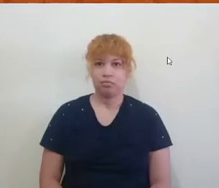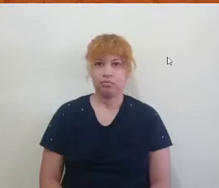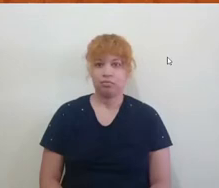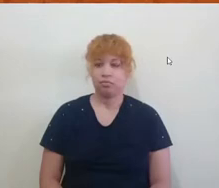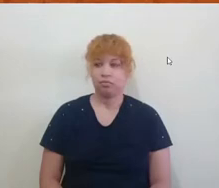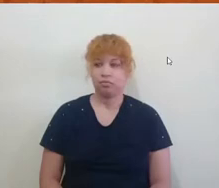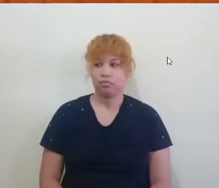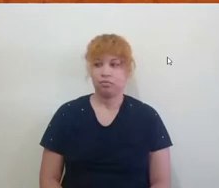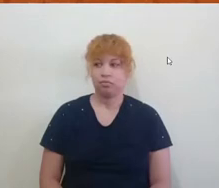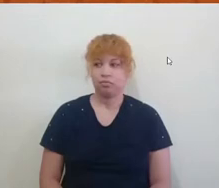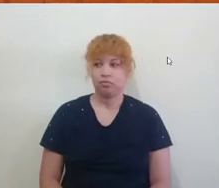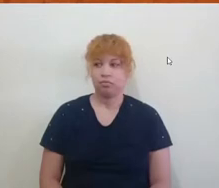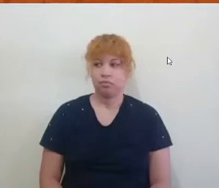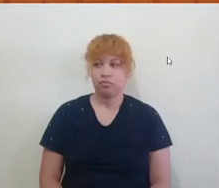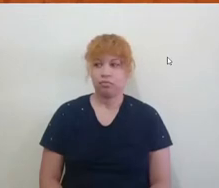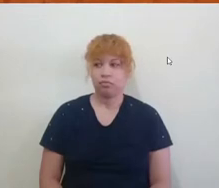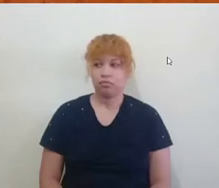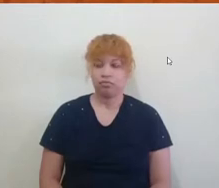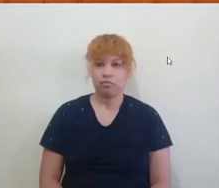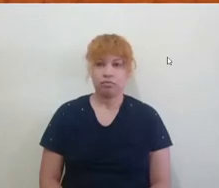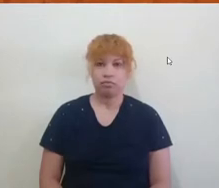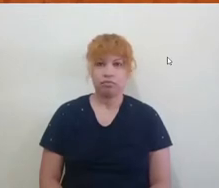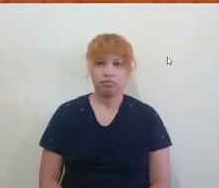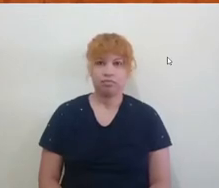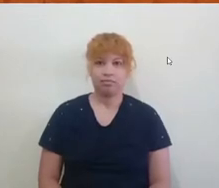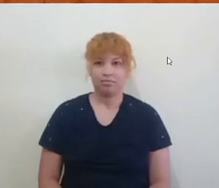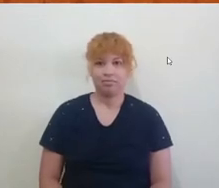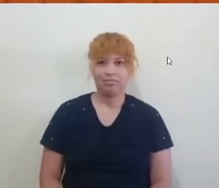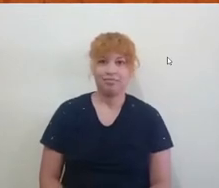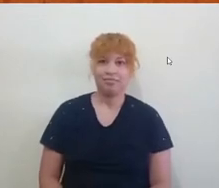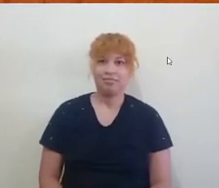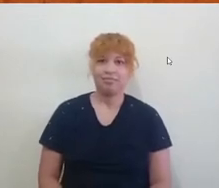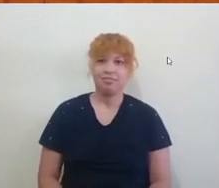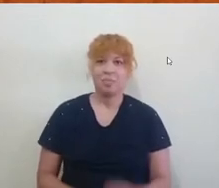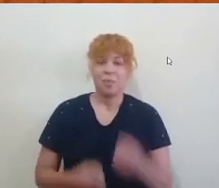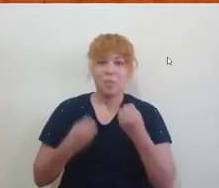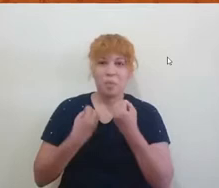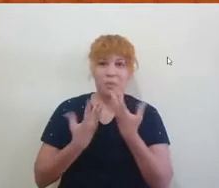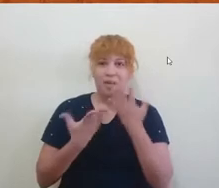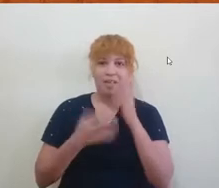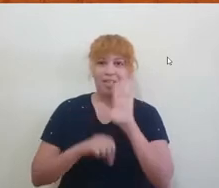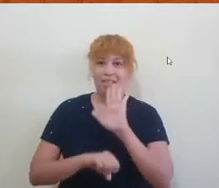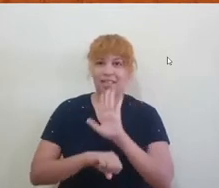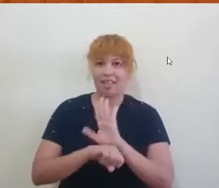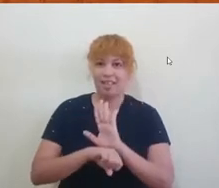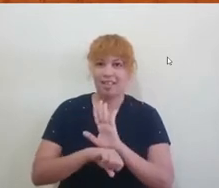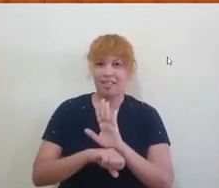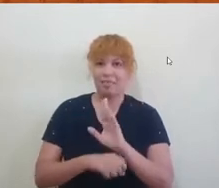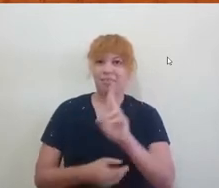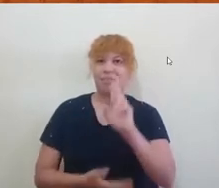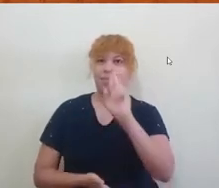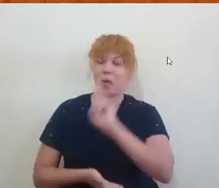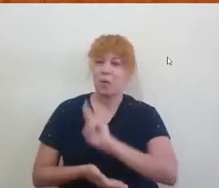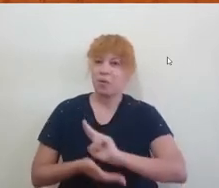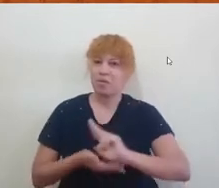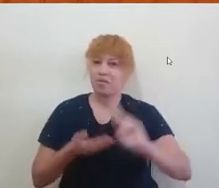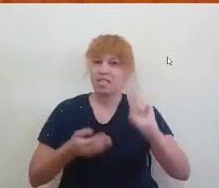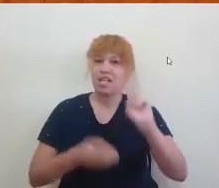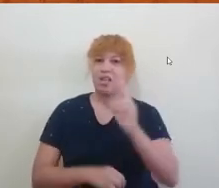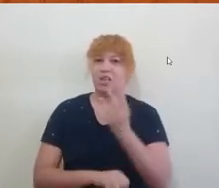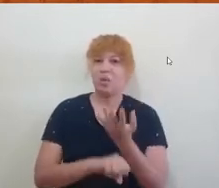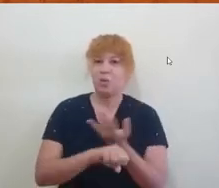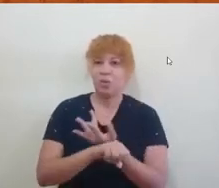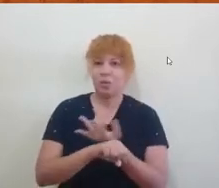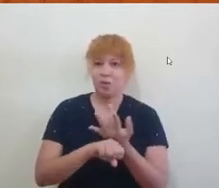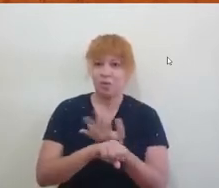à distância, da Unidade Acadêmica de Educação à Distância e Tecnologia, correspondente ao segundo semestre de